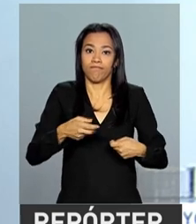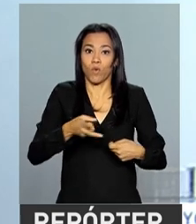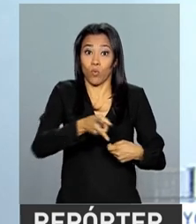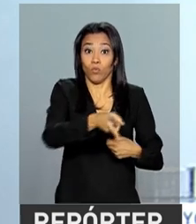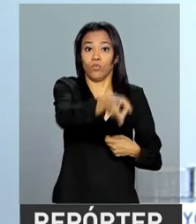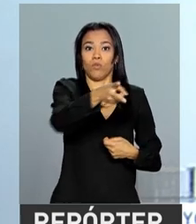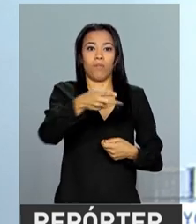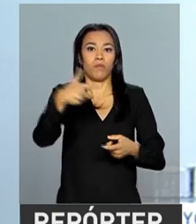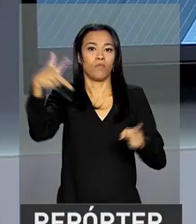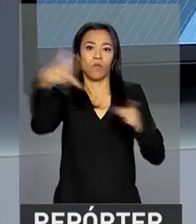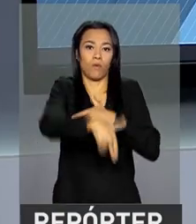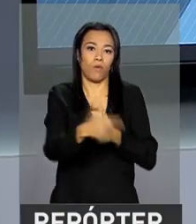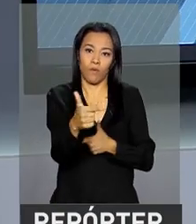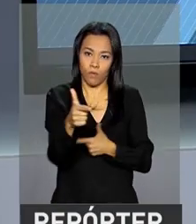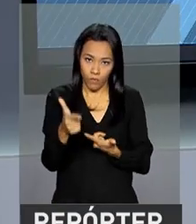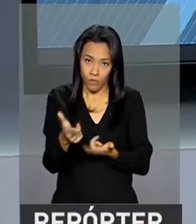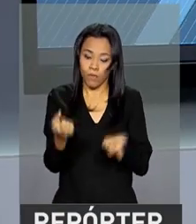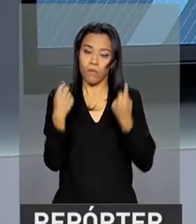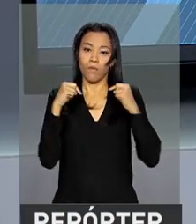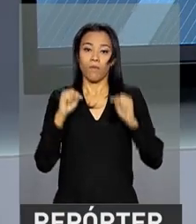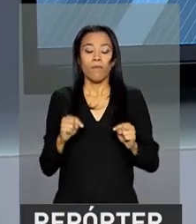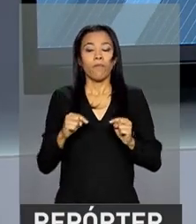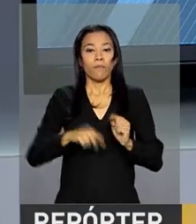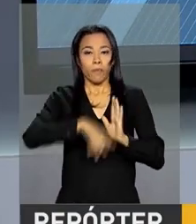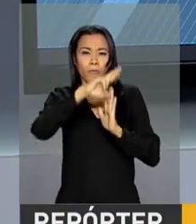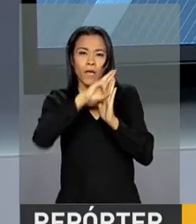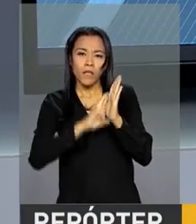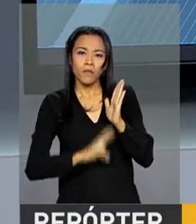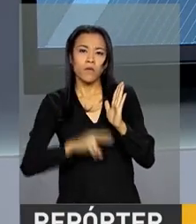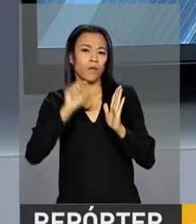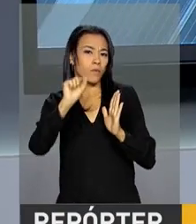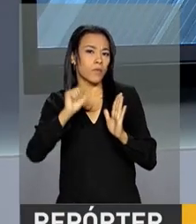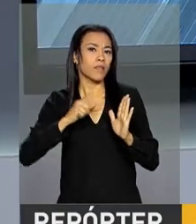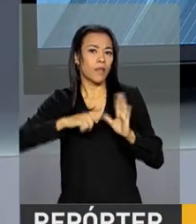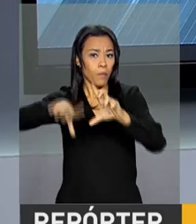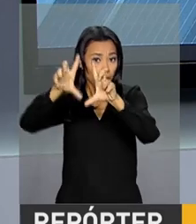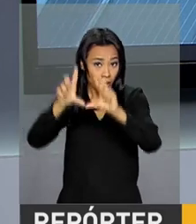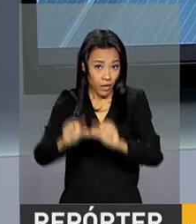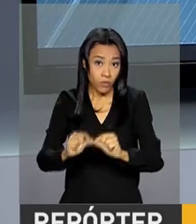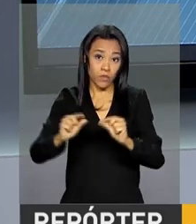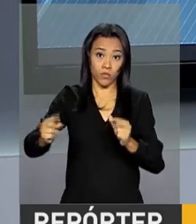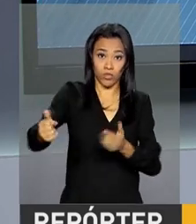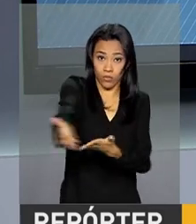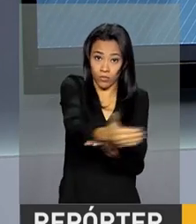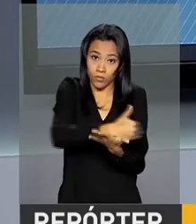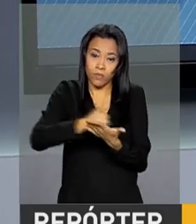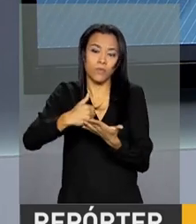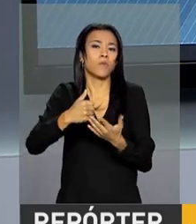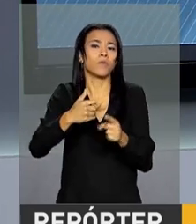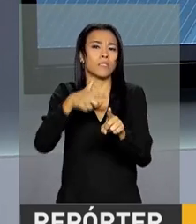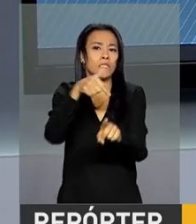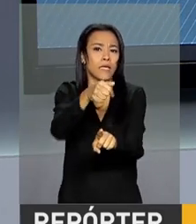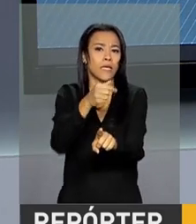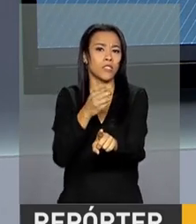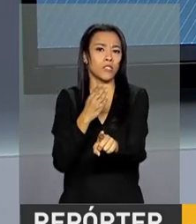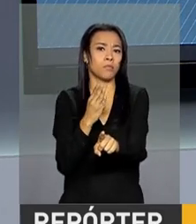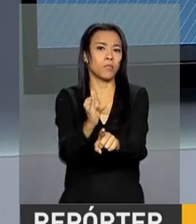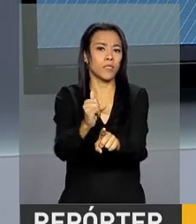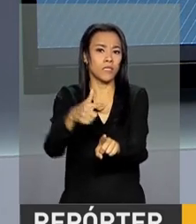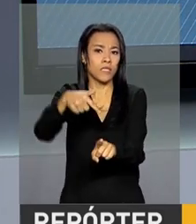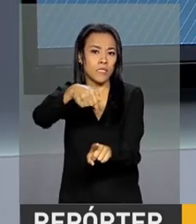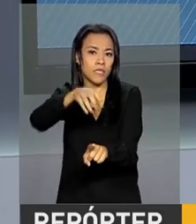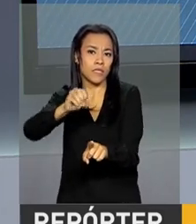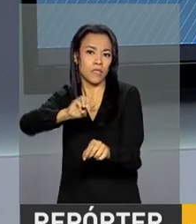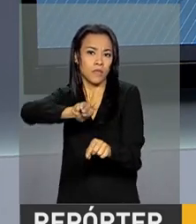a interrupção o relatório prevê uma redução nas receitas para este ano de cerca de sete milhões e 700